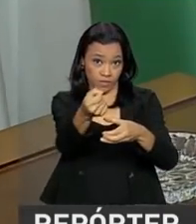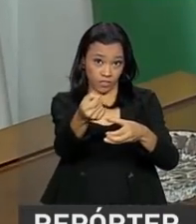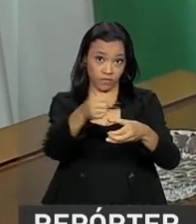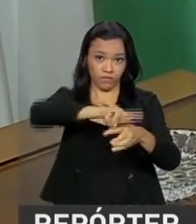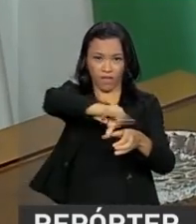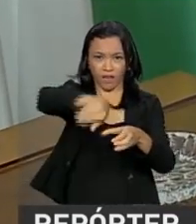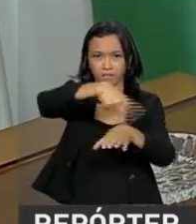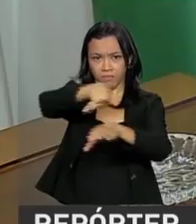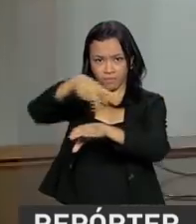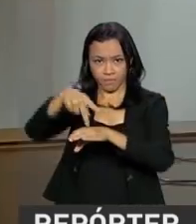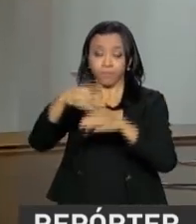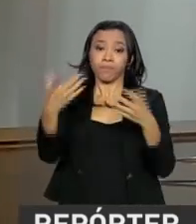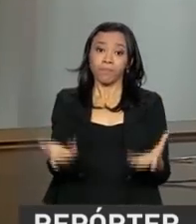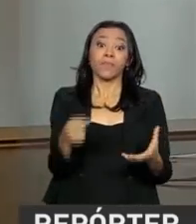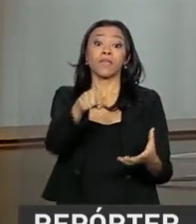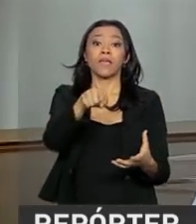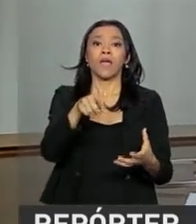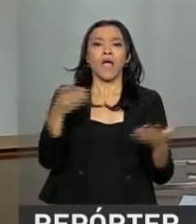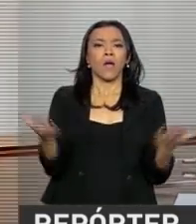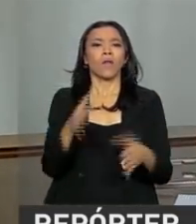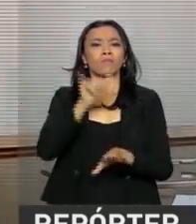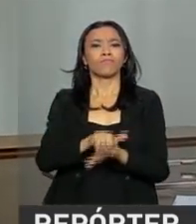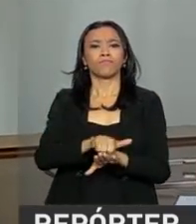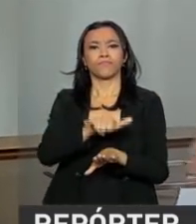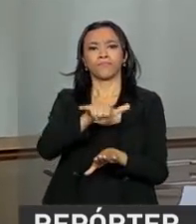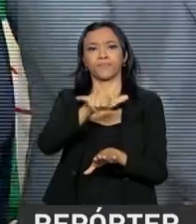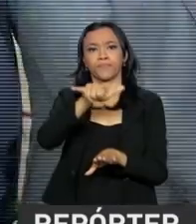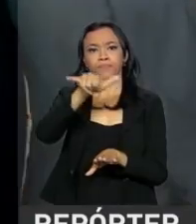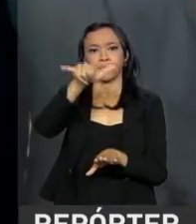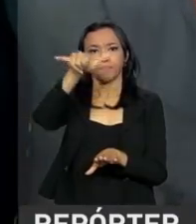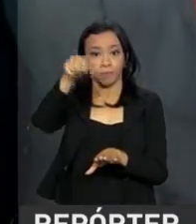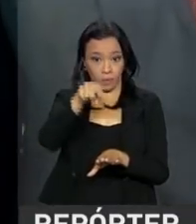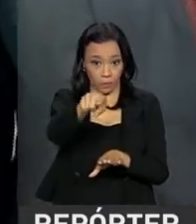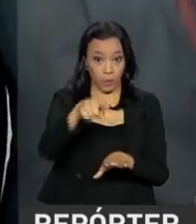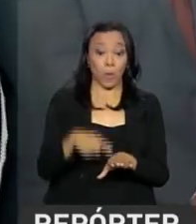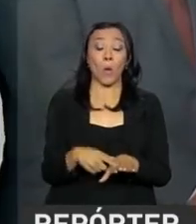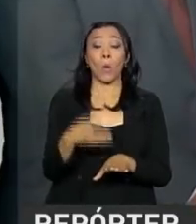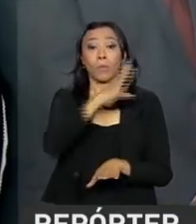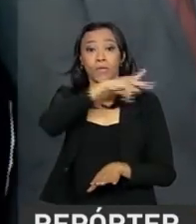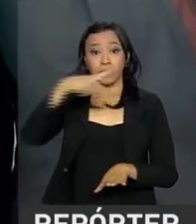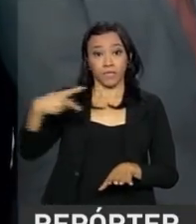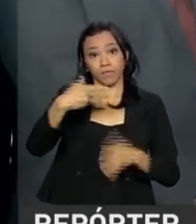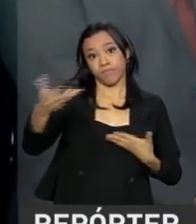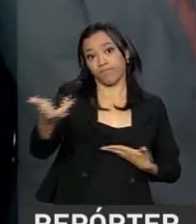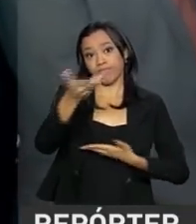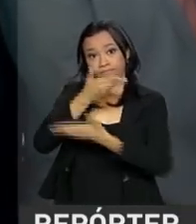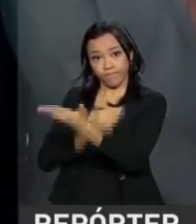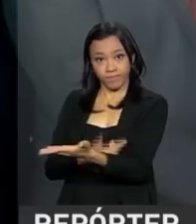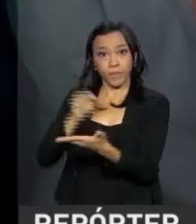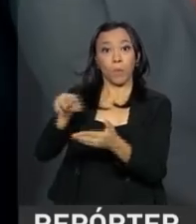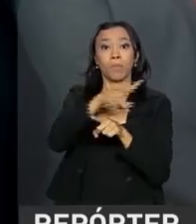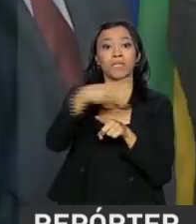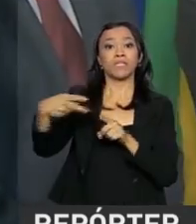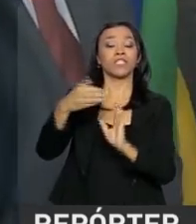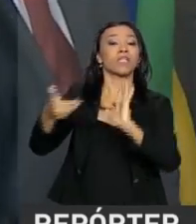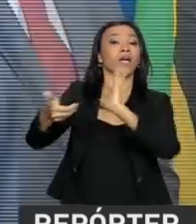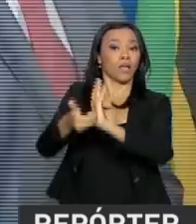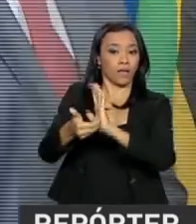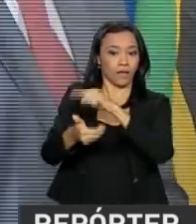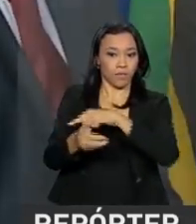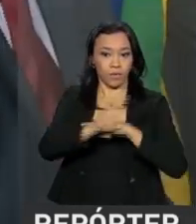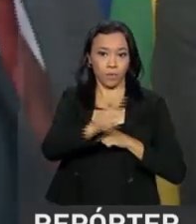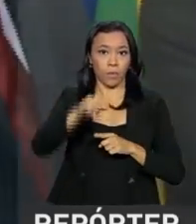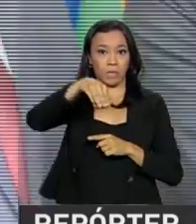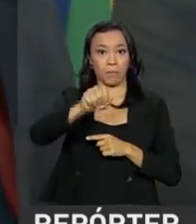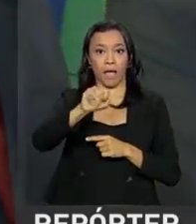o Brasil, na própria base aérea em Brasília, o presidente Temer transferiu o cargo para o presidente da Câmara dos Deputados, Rodrigo